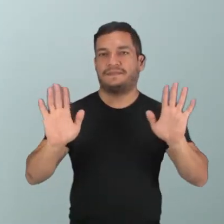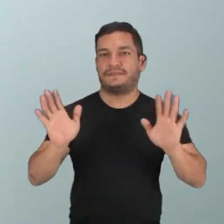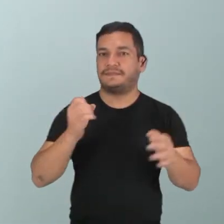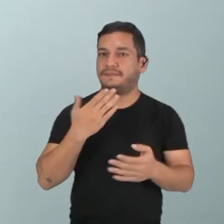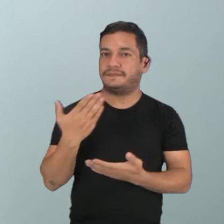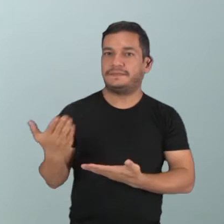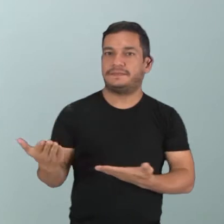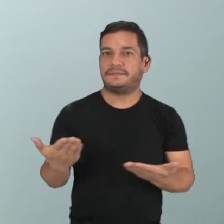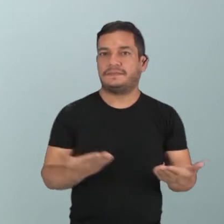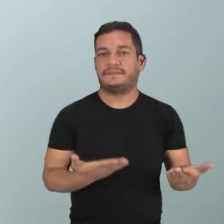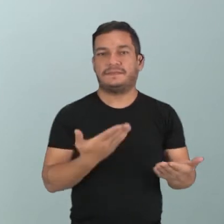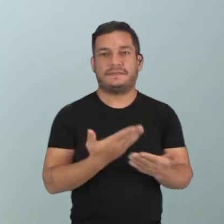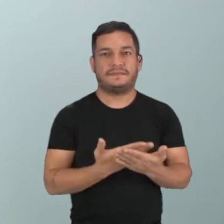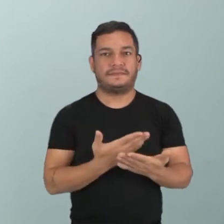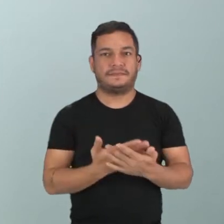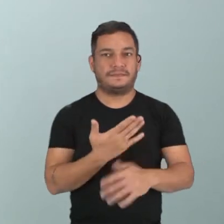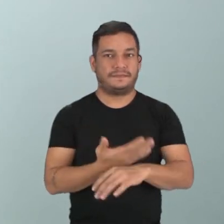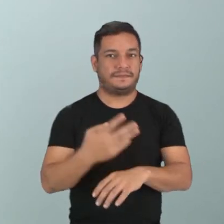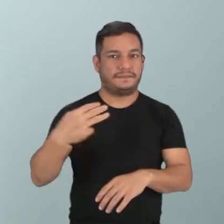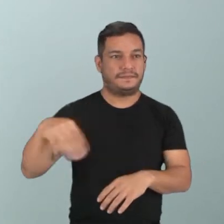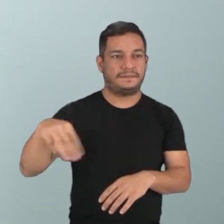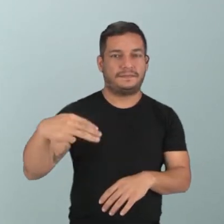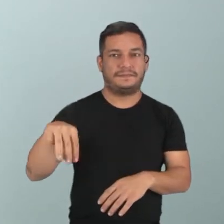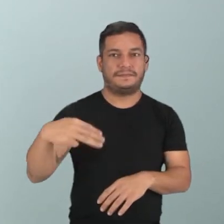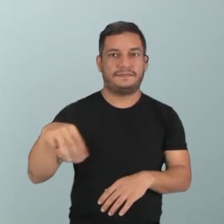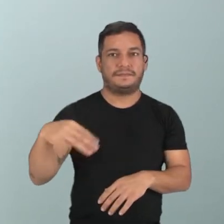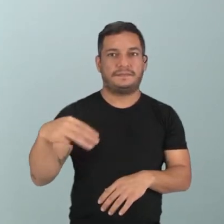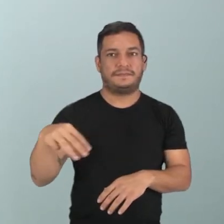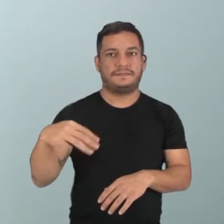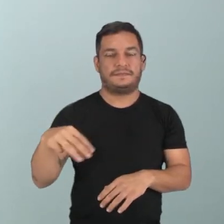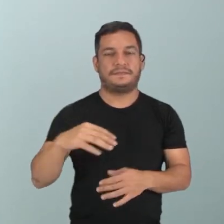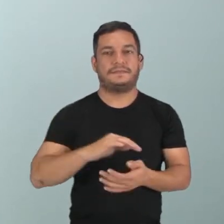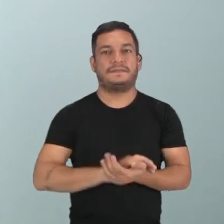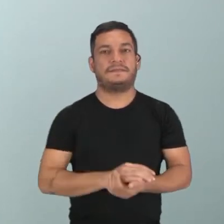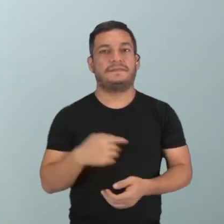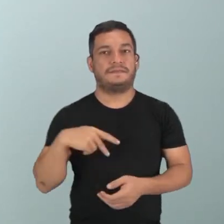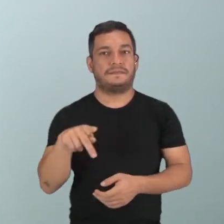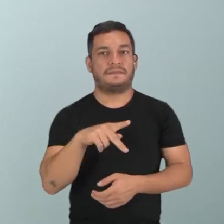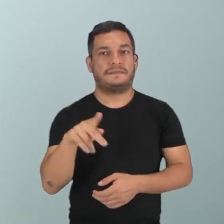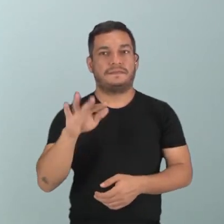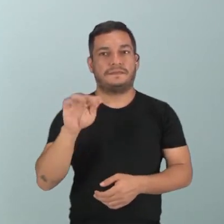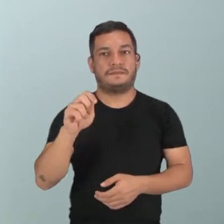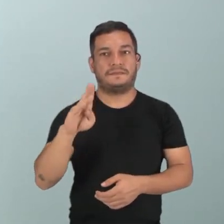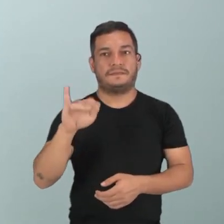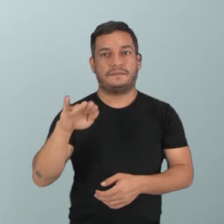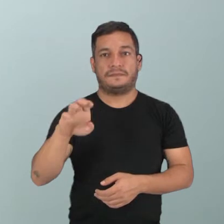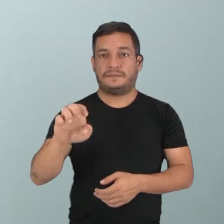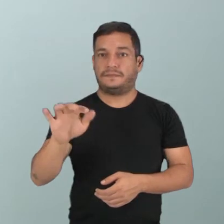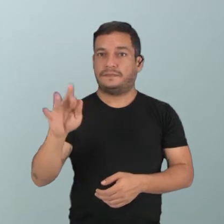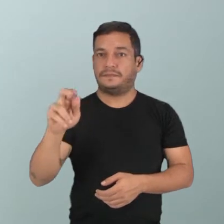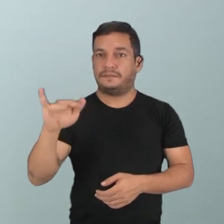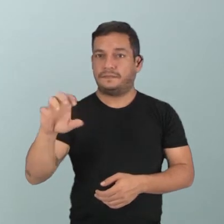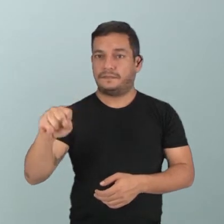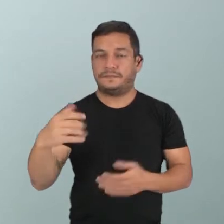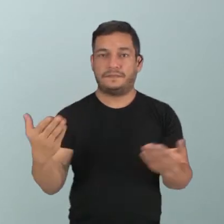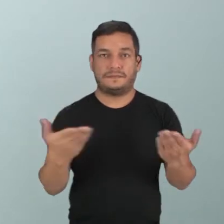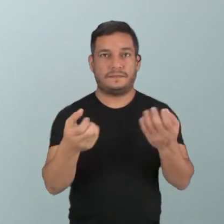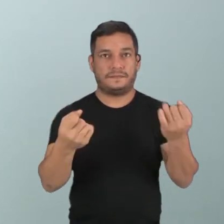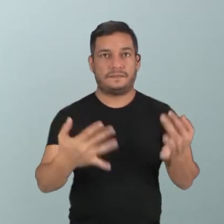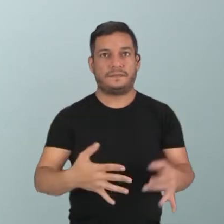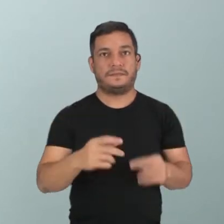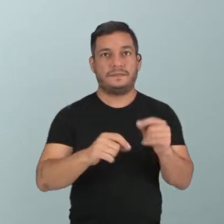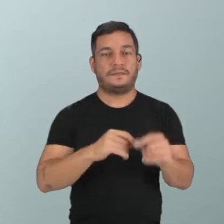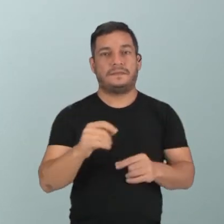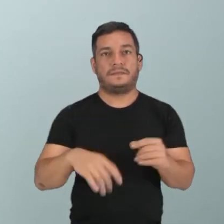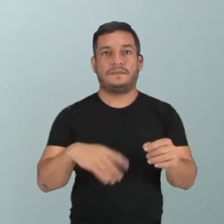Olá, sejam bem-vindos a mais uma aula de matemática do nono ano. Eu sou a professora Fabiane Farias e hoje nós vamos falar sobre